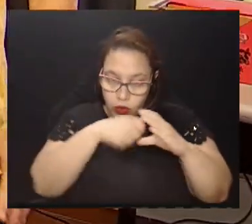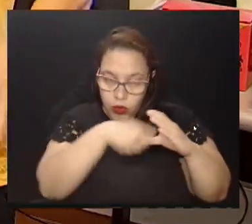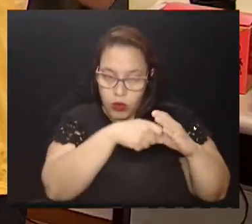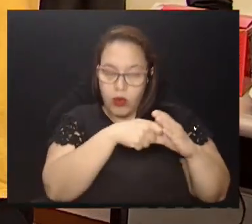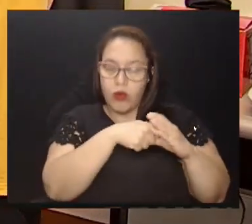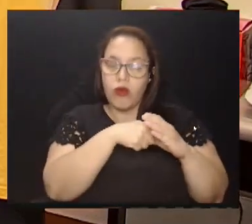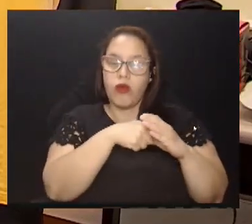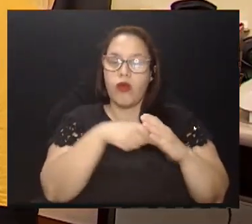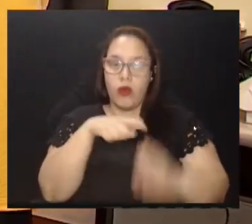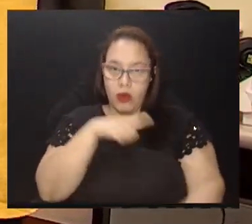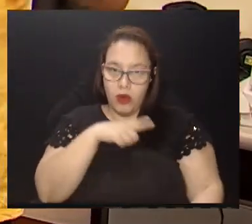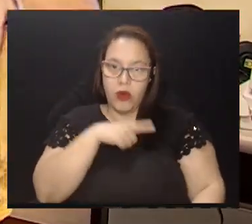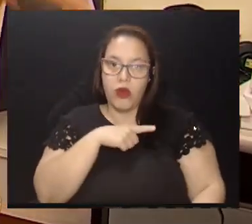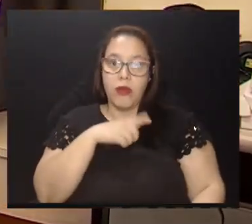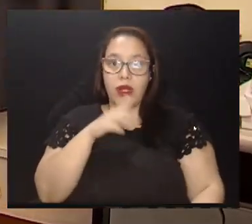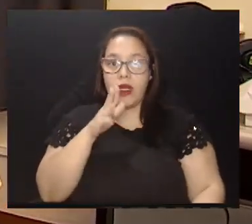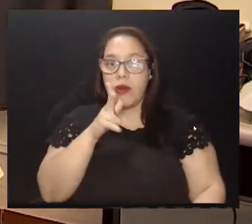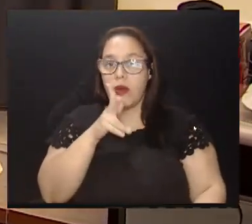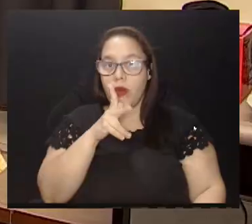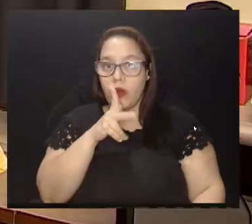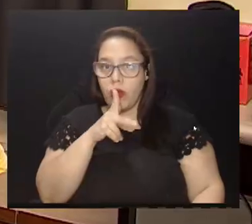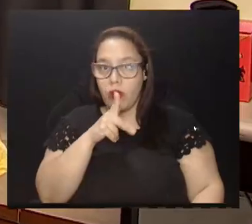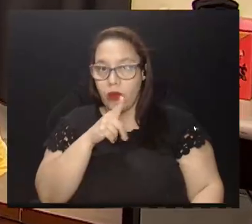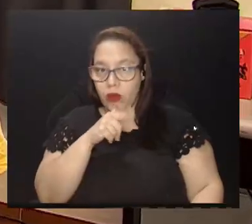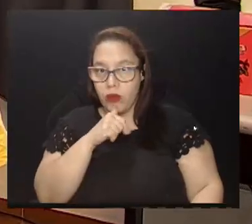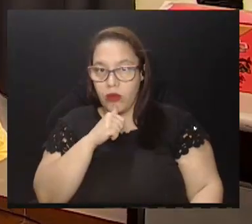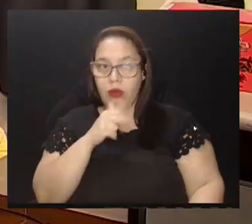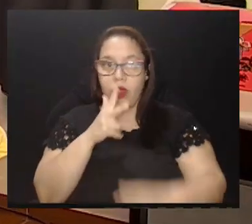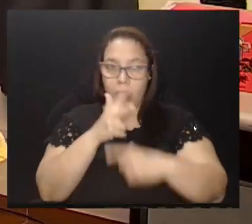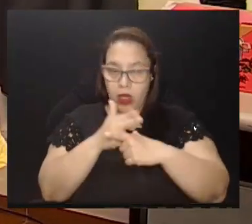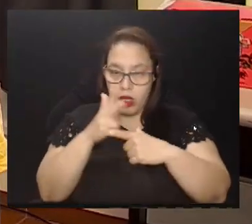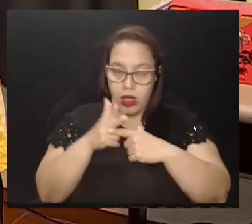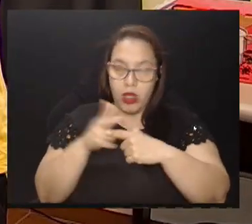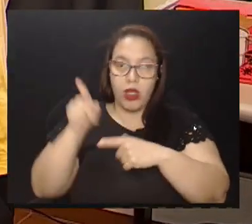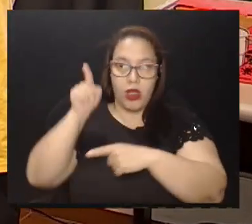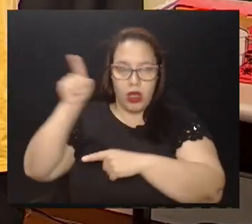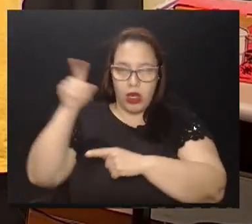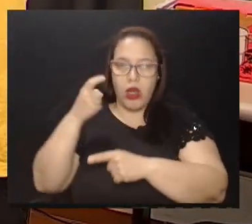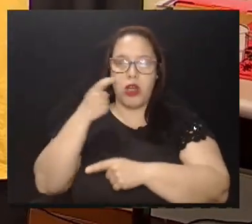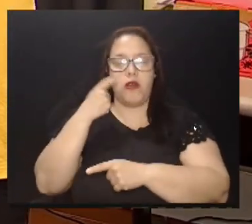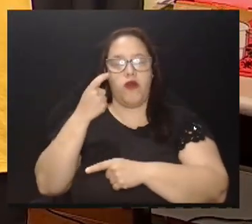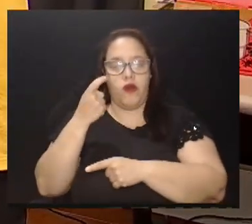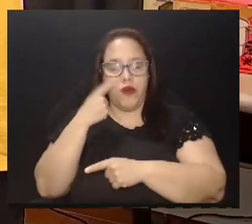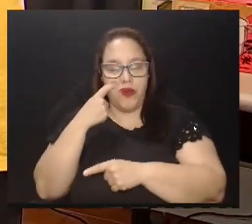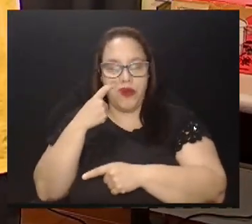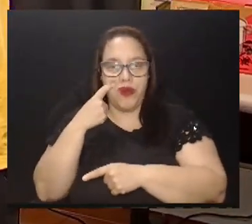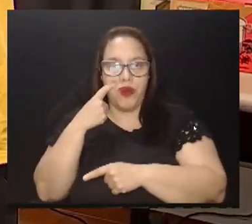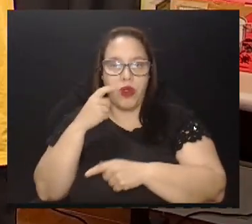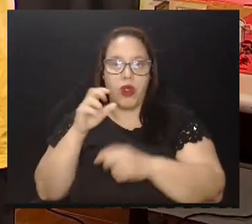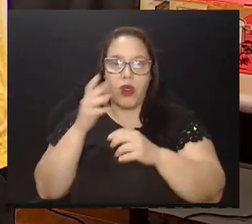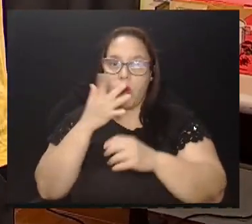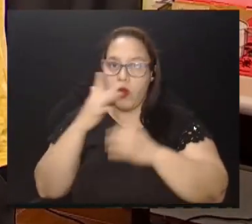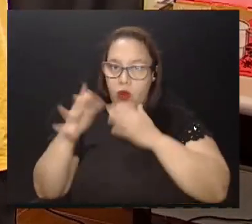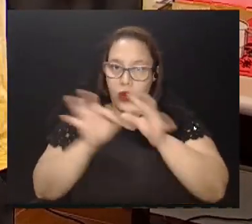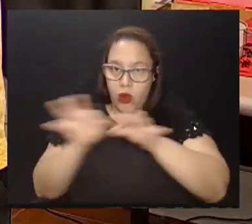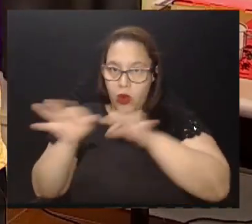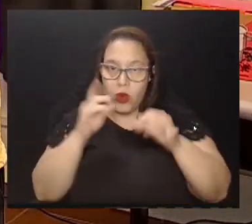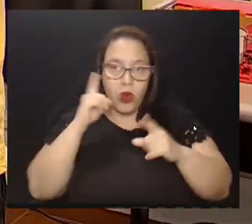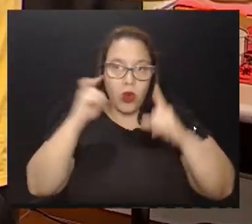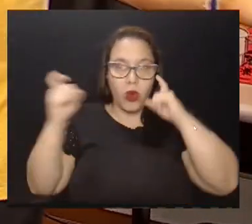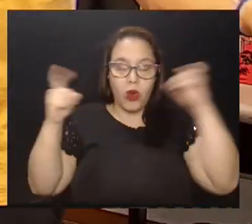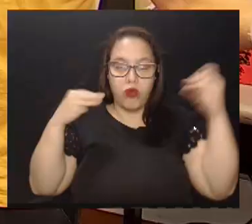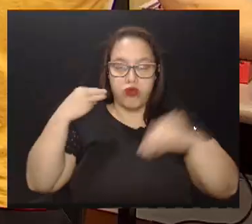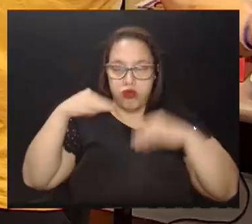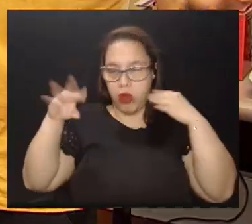longa, daí a gente edita o filme naquela sala que nós vimos, fazemos a correção de cor, o som, a trilha sonora, a mixagem, o desenho de